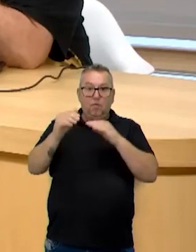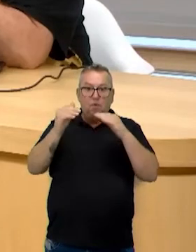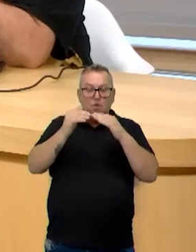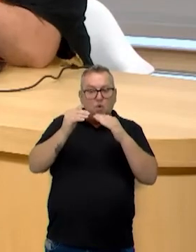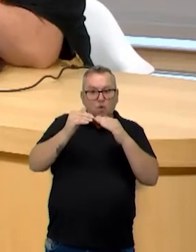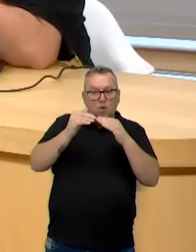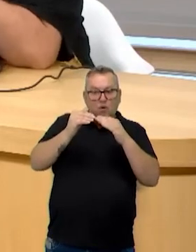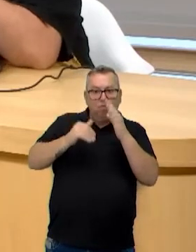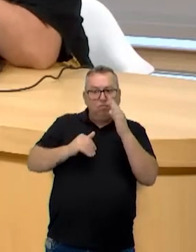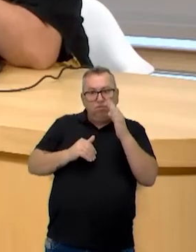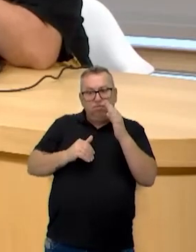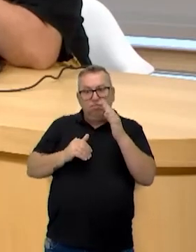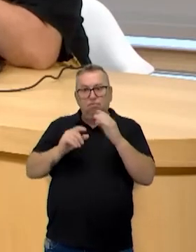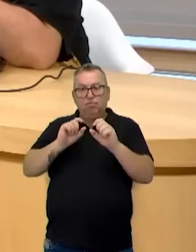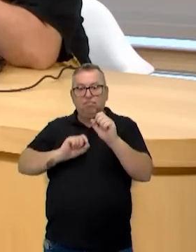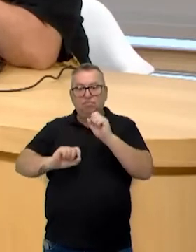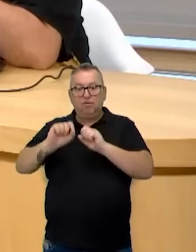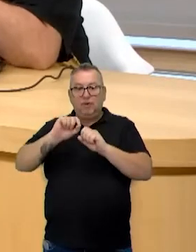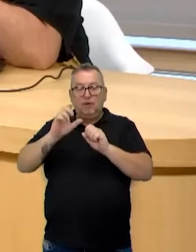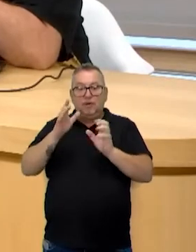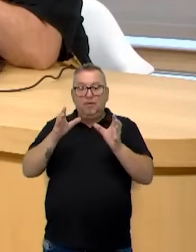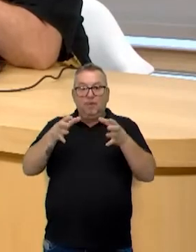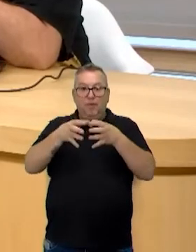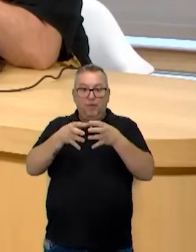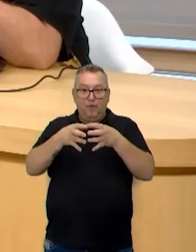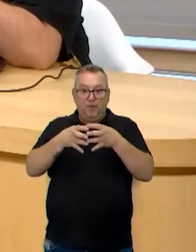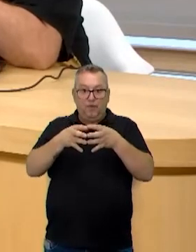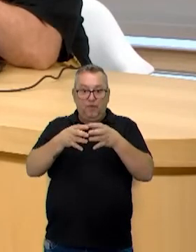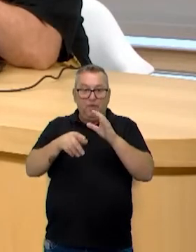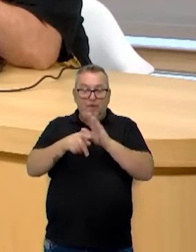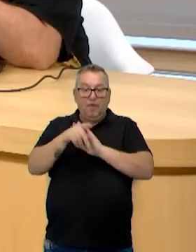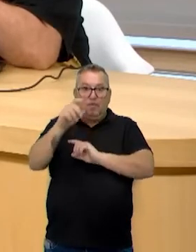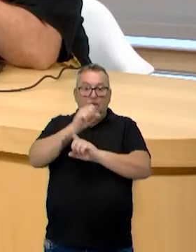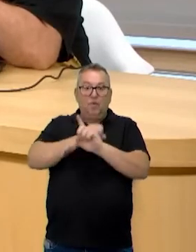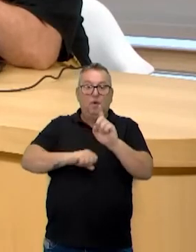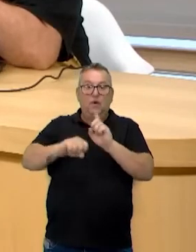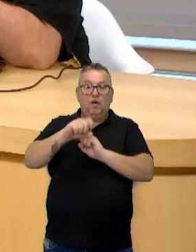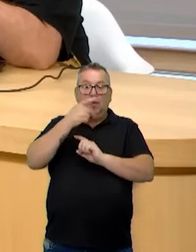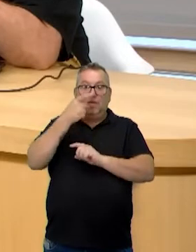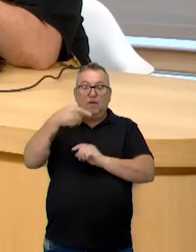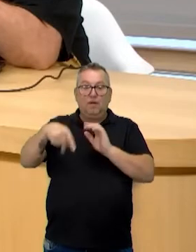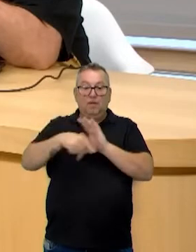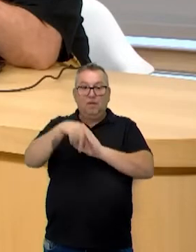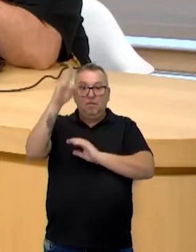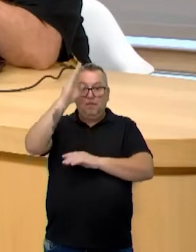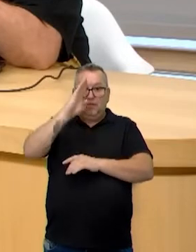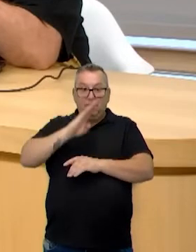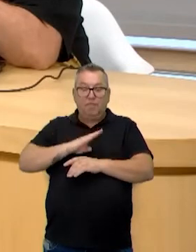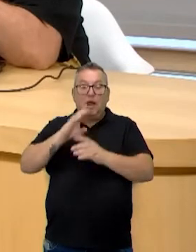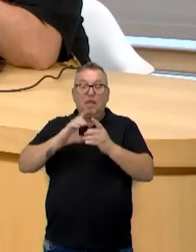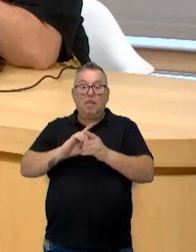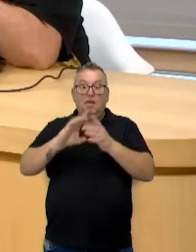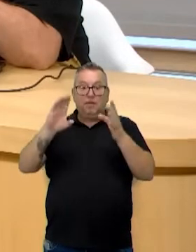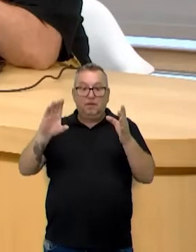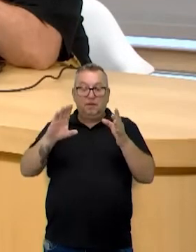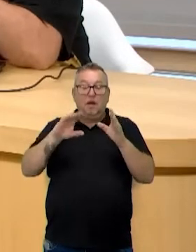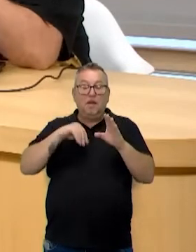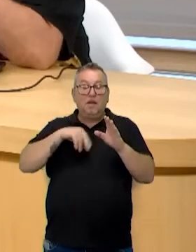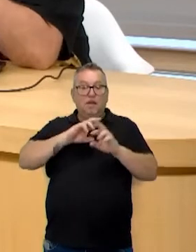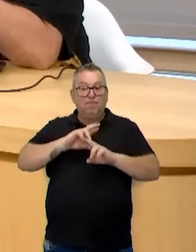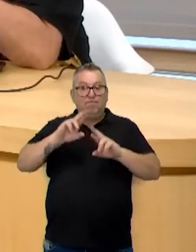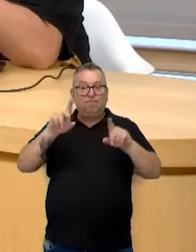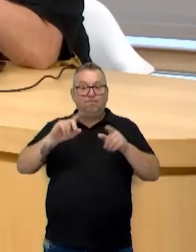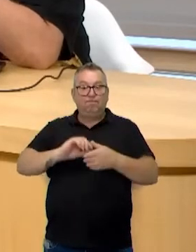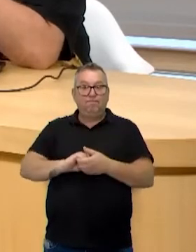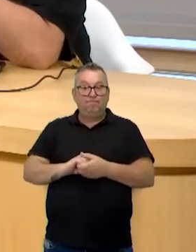concorda ou discorda dessa galera, principalmente da área de sociologia, que diz que no Brasil a democracia que é uma exceção? O que você acha